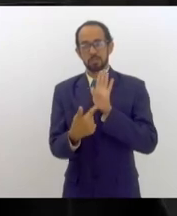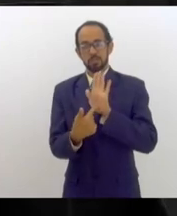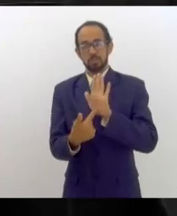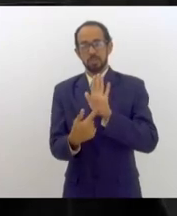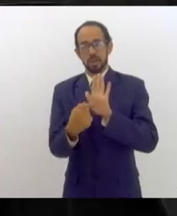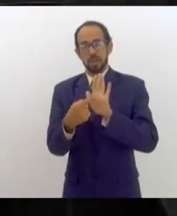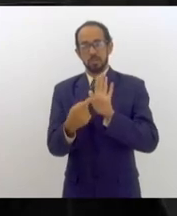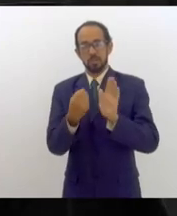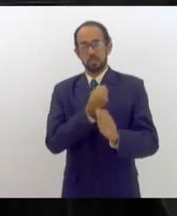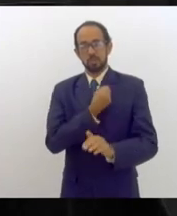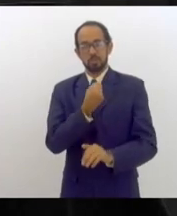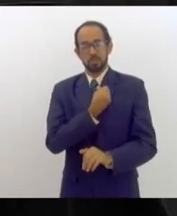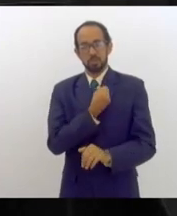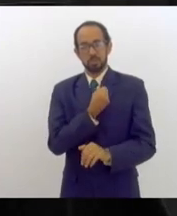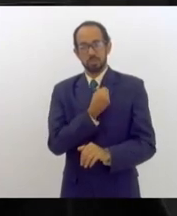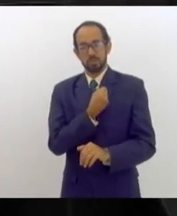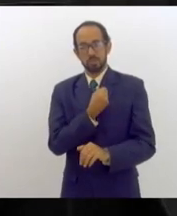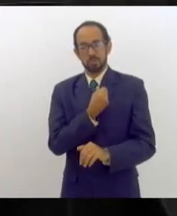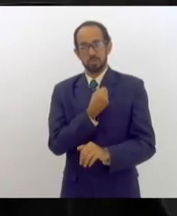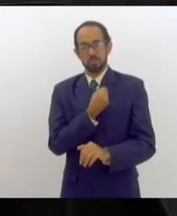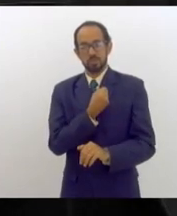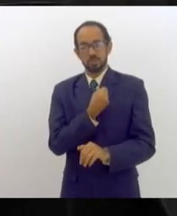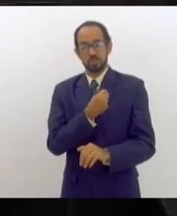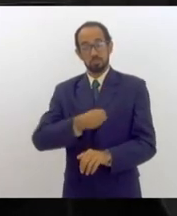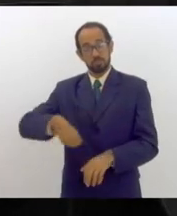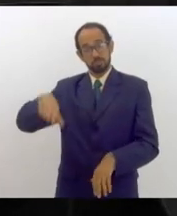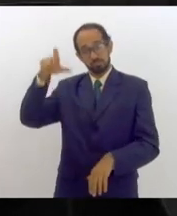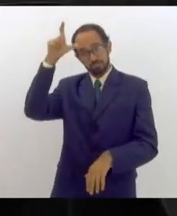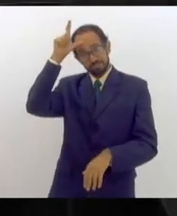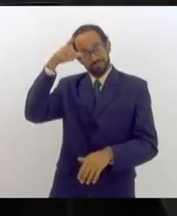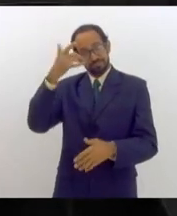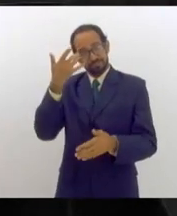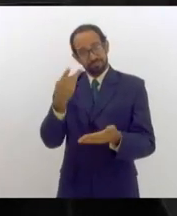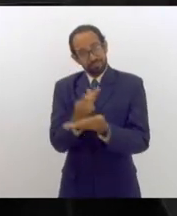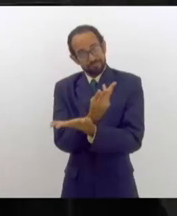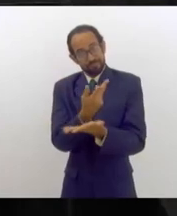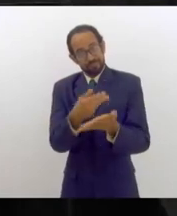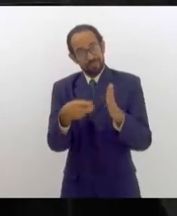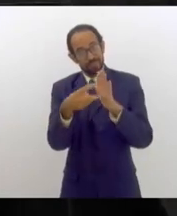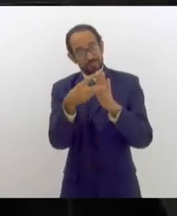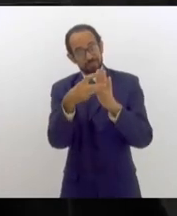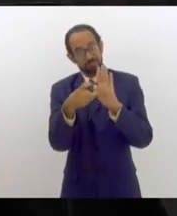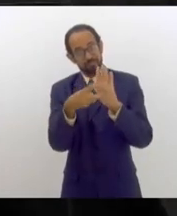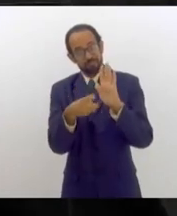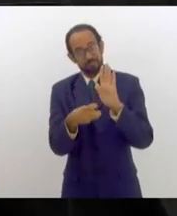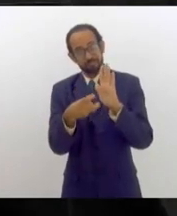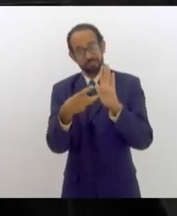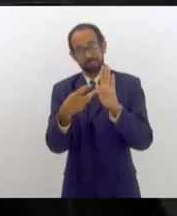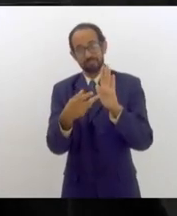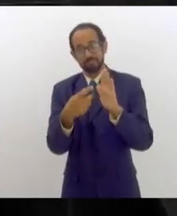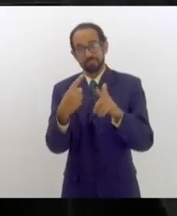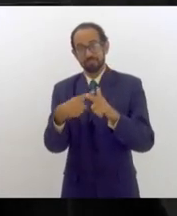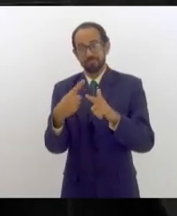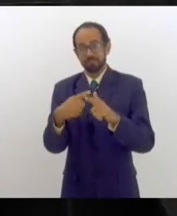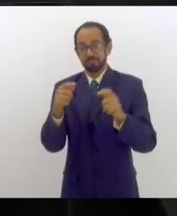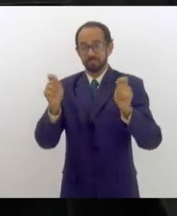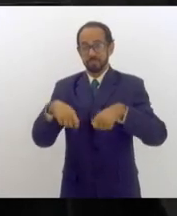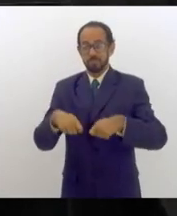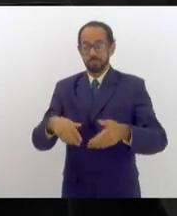e coincidentemente saiu o artigo porque a gente pode ter caminhos distintos